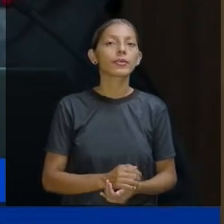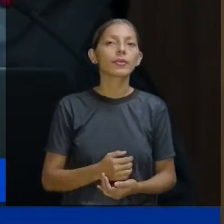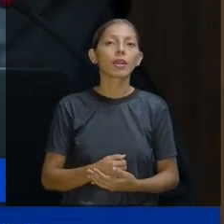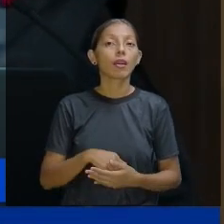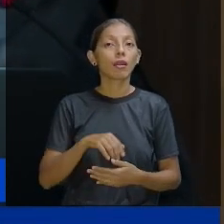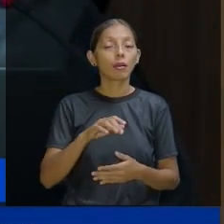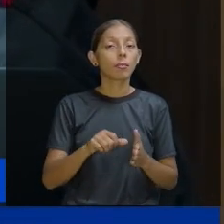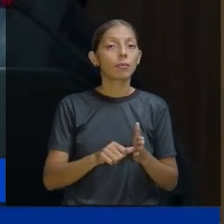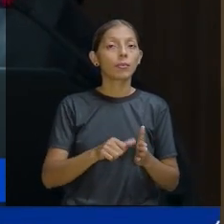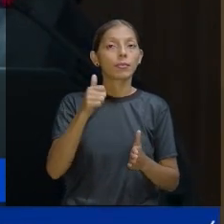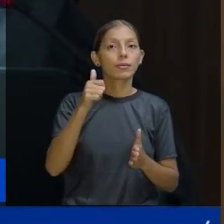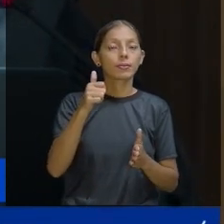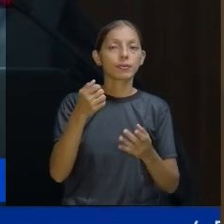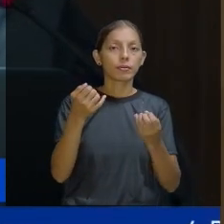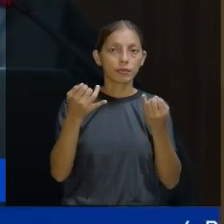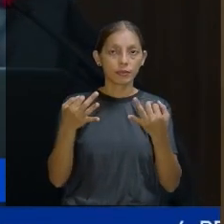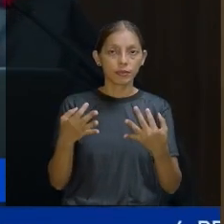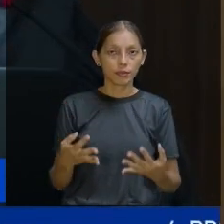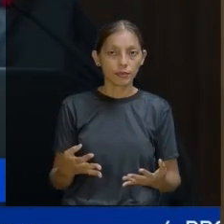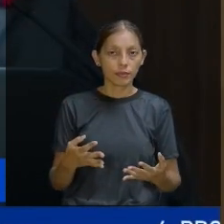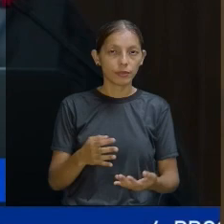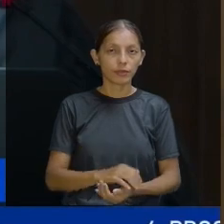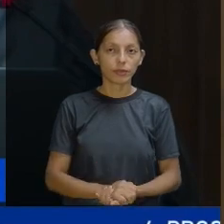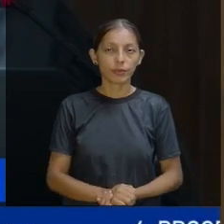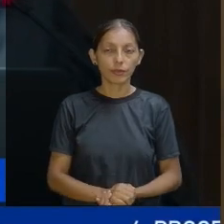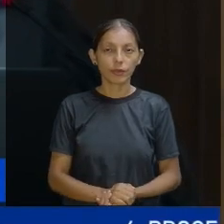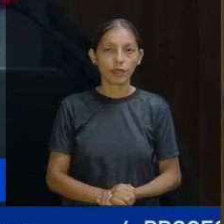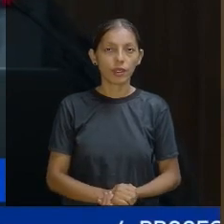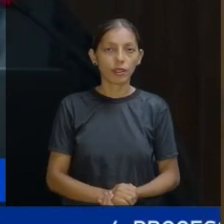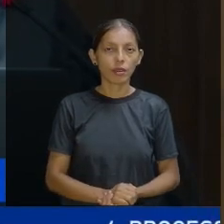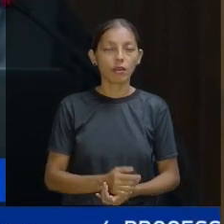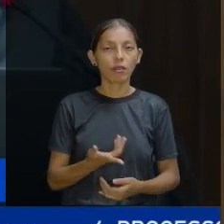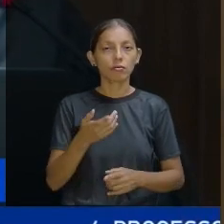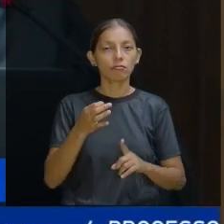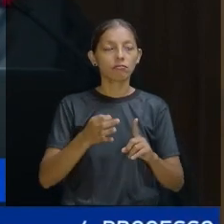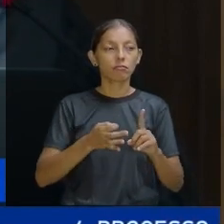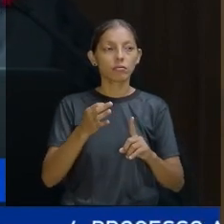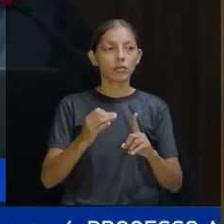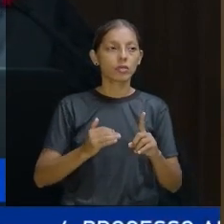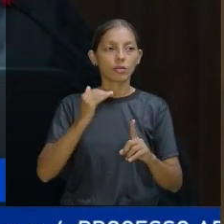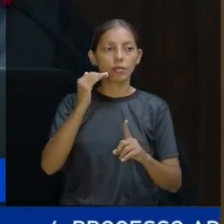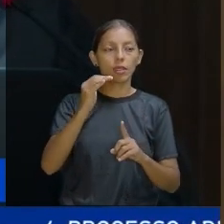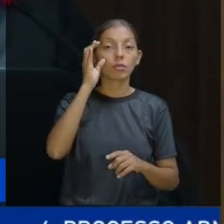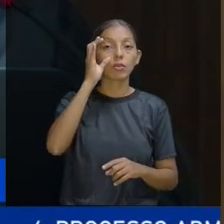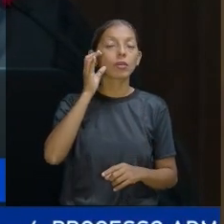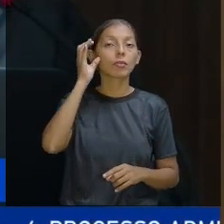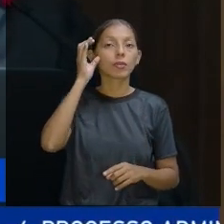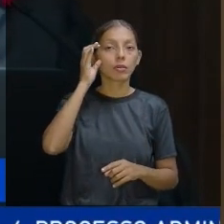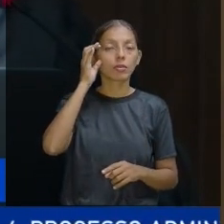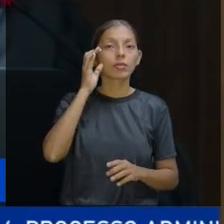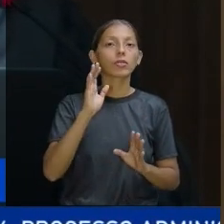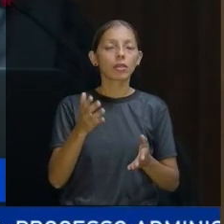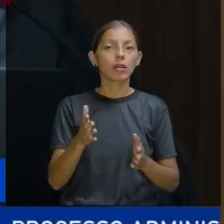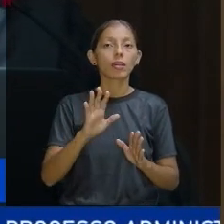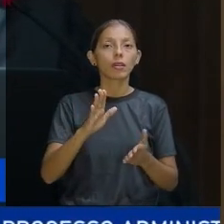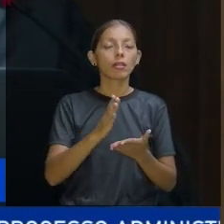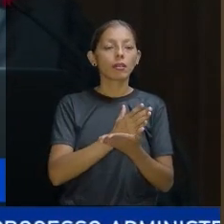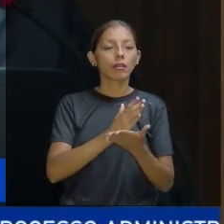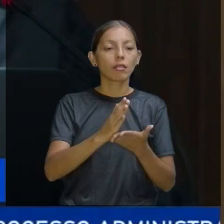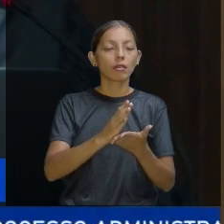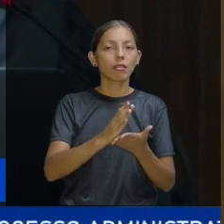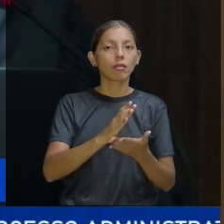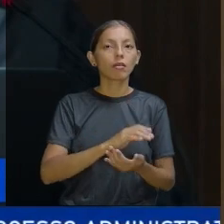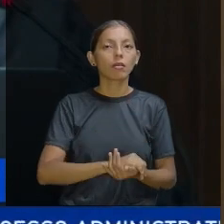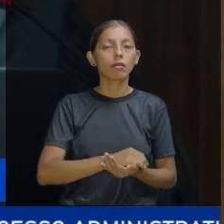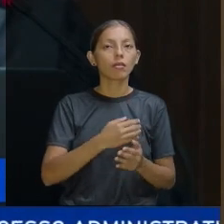da Corregedoria Regional Eleitoral, do nosso corregedor, desembargador Carmo Antônio, com vistas a definir essas